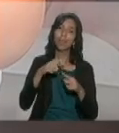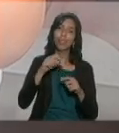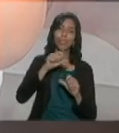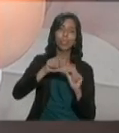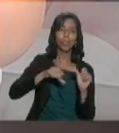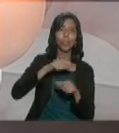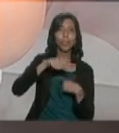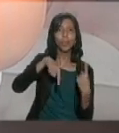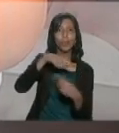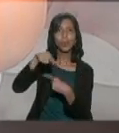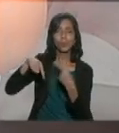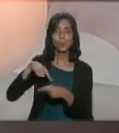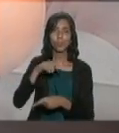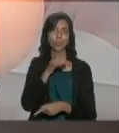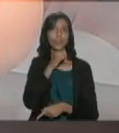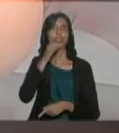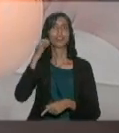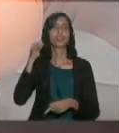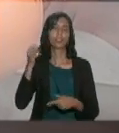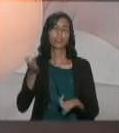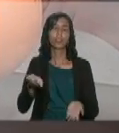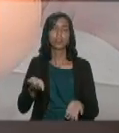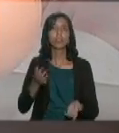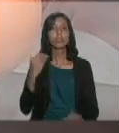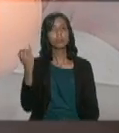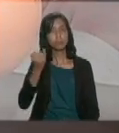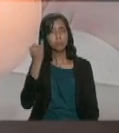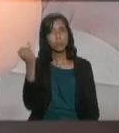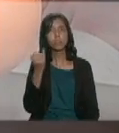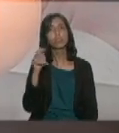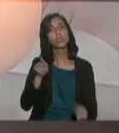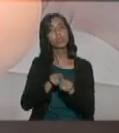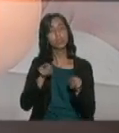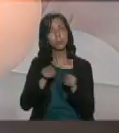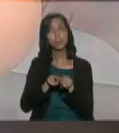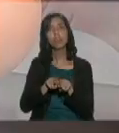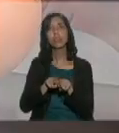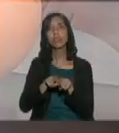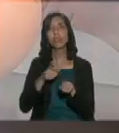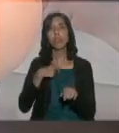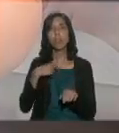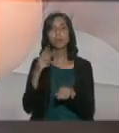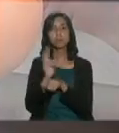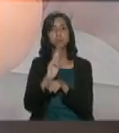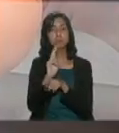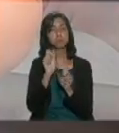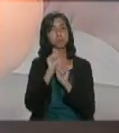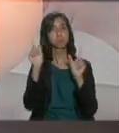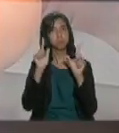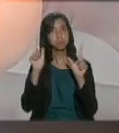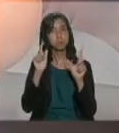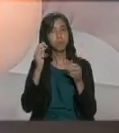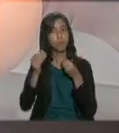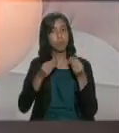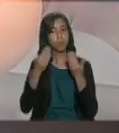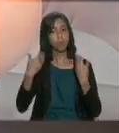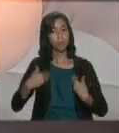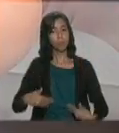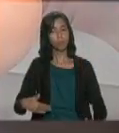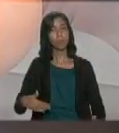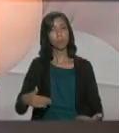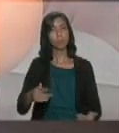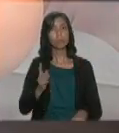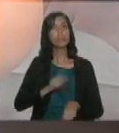uma troca direta de energia, a massagem. Então, é importante também você ser vigilante do teu estado